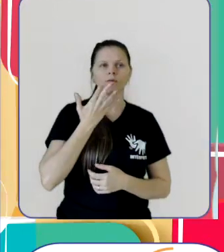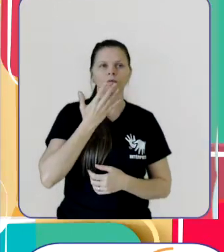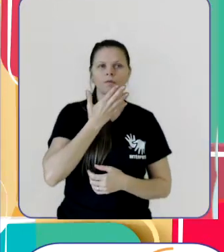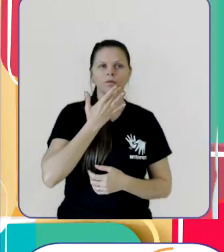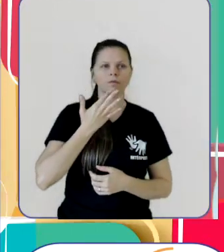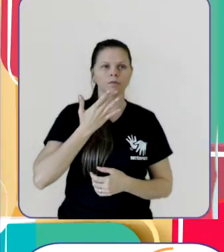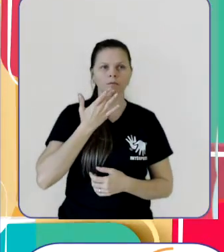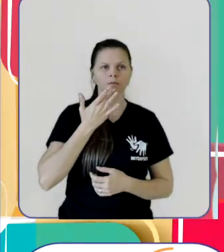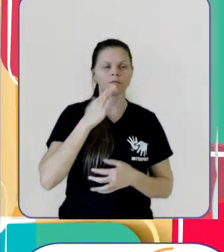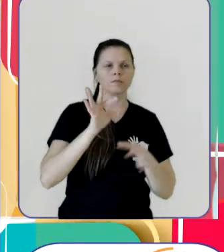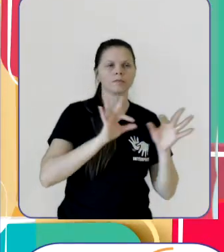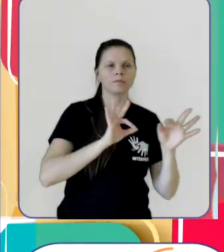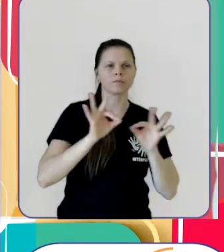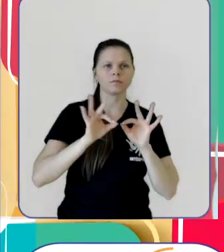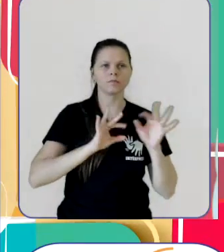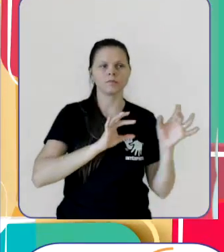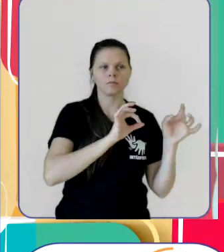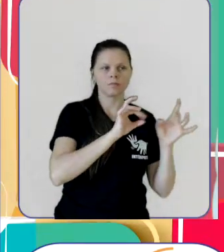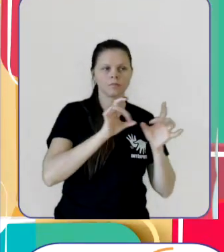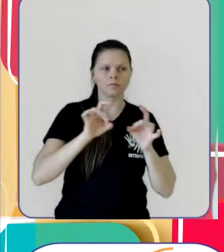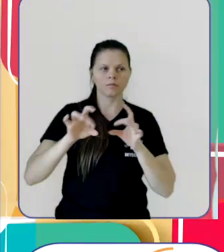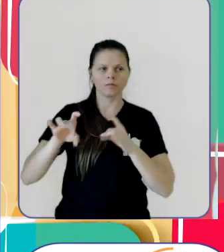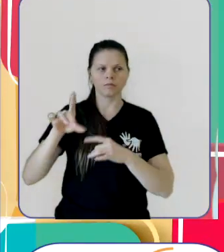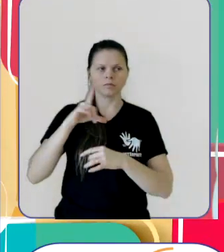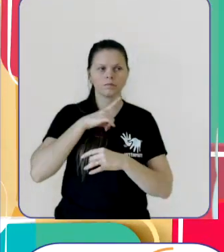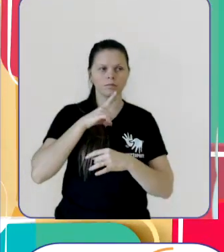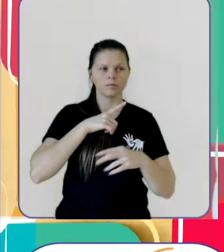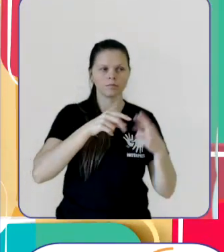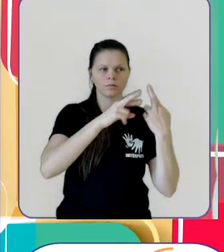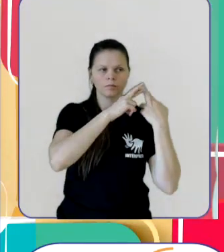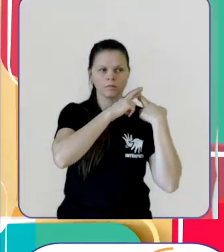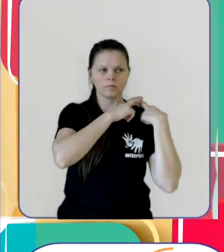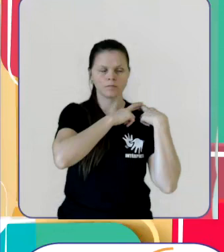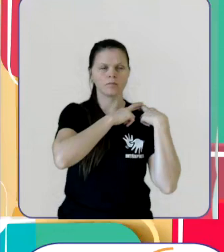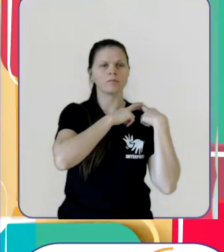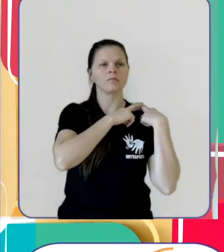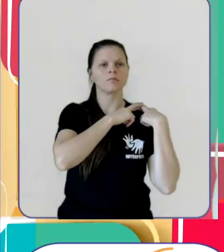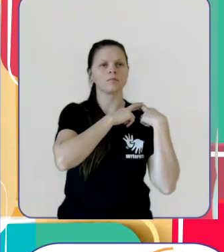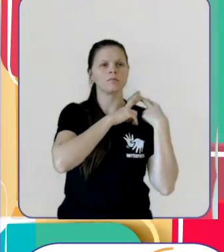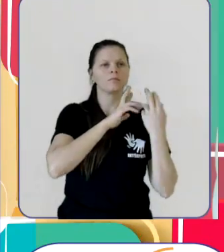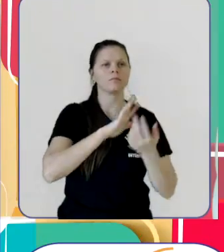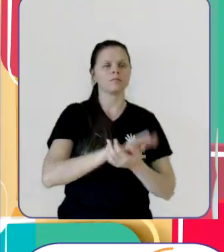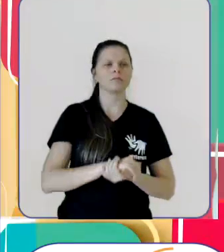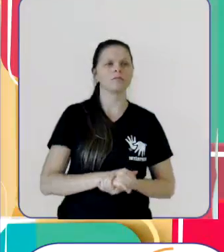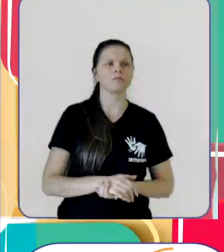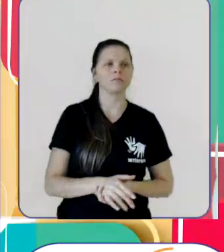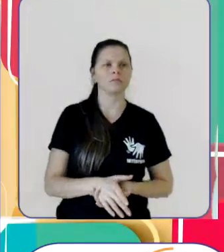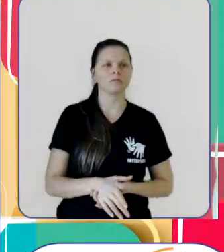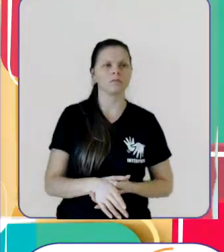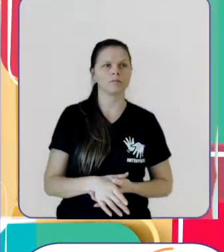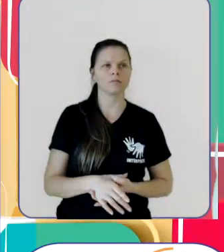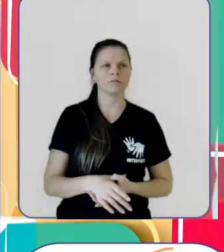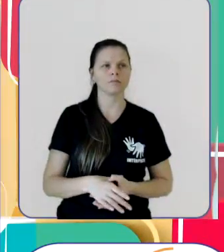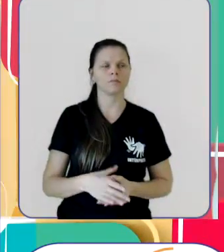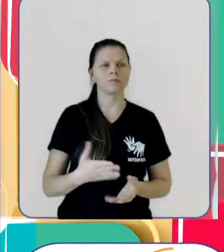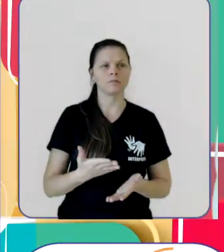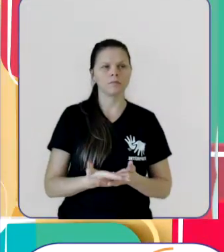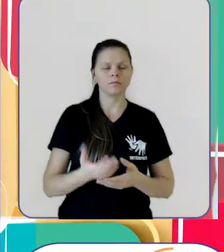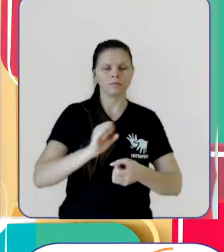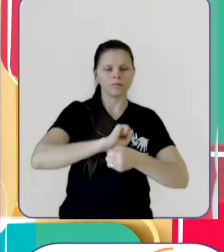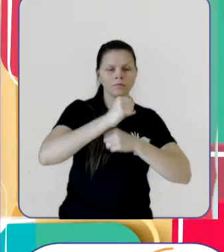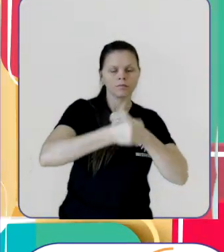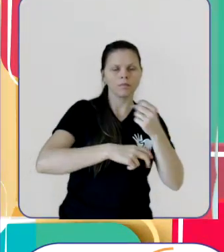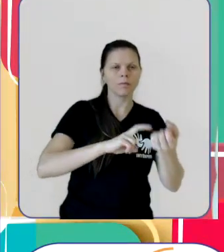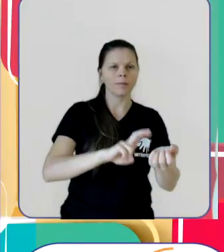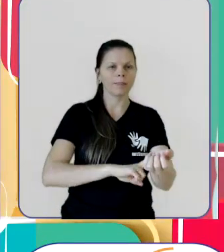aí do sistema nervoso, né? Que cada uma parte dessa é responsável por uma função. Então, o sistema nervoso ele tem